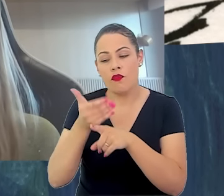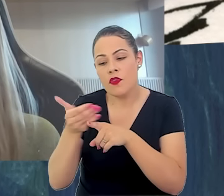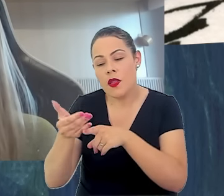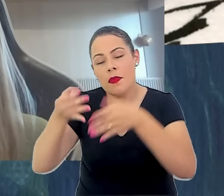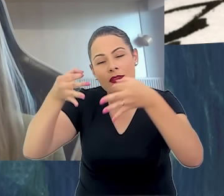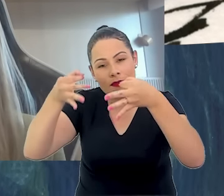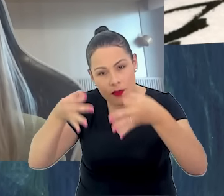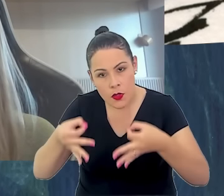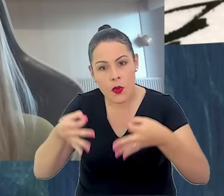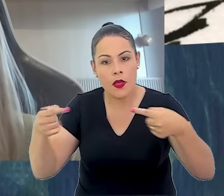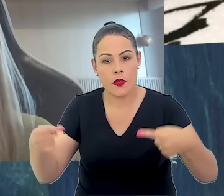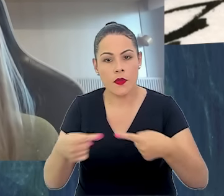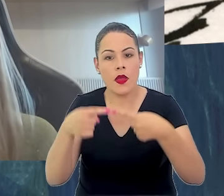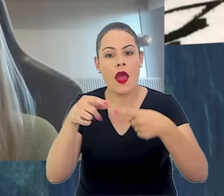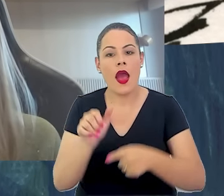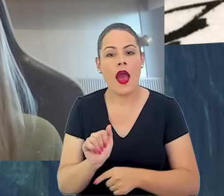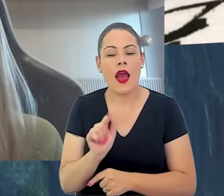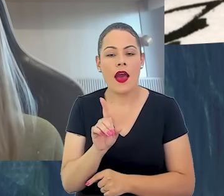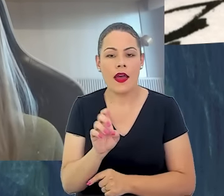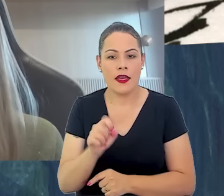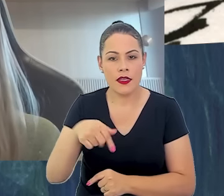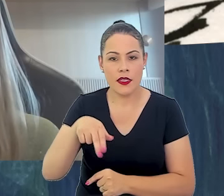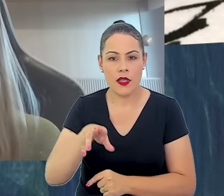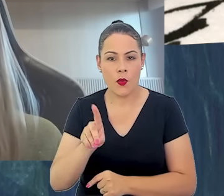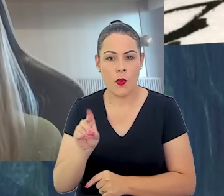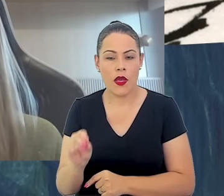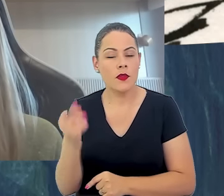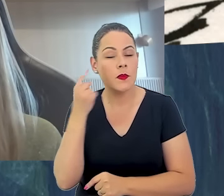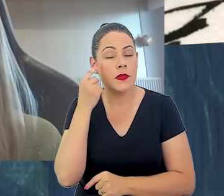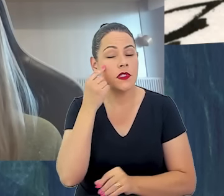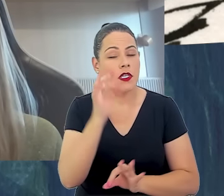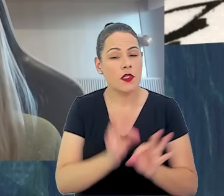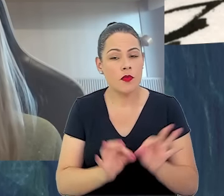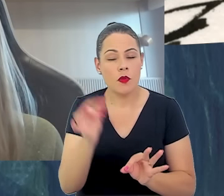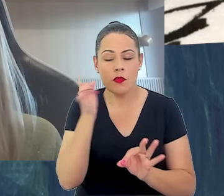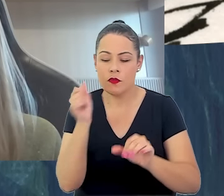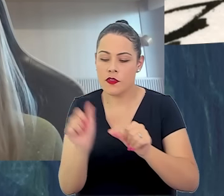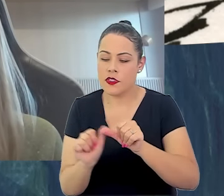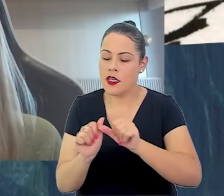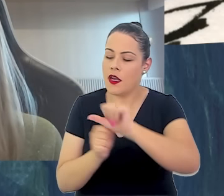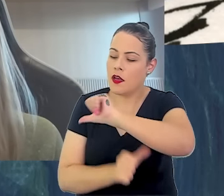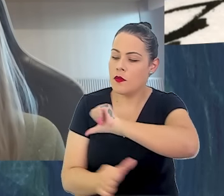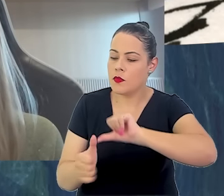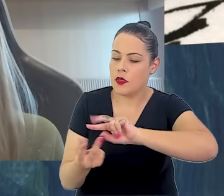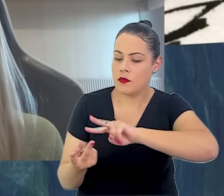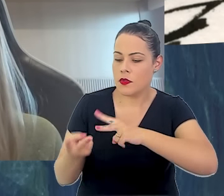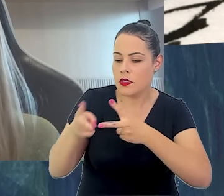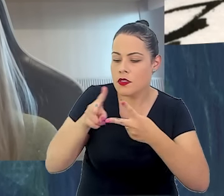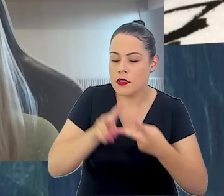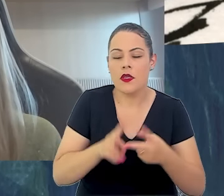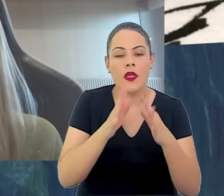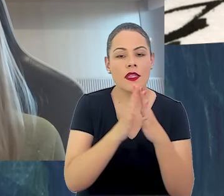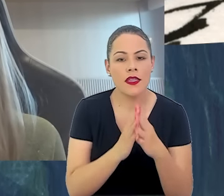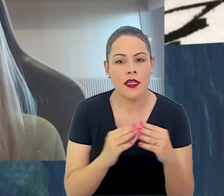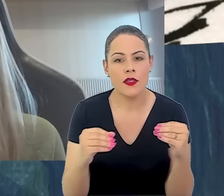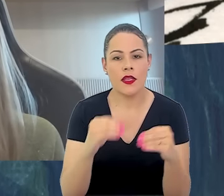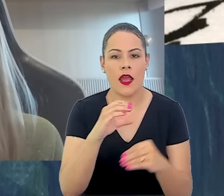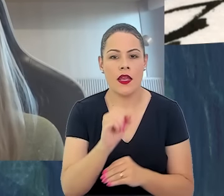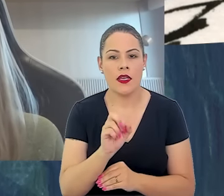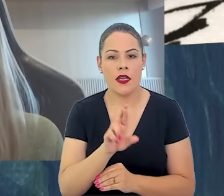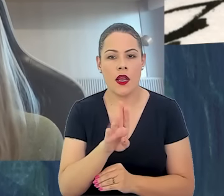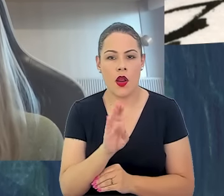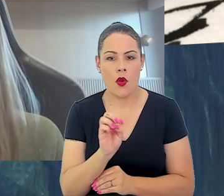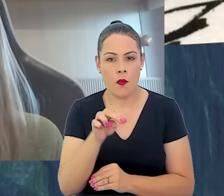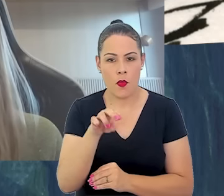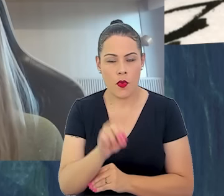financiamento adequado de projetos para a transição para a neutralidade de carbono, que são projetos